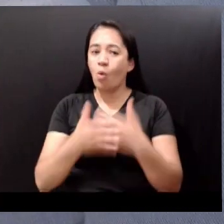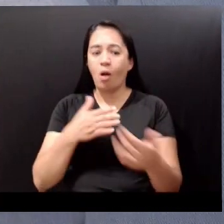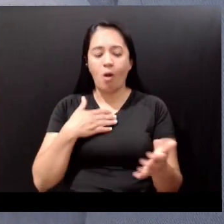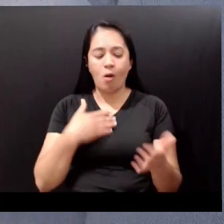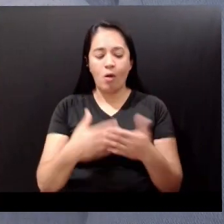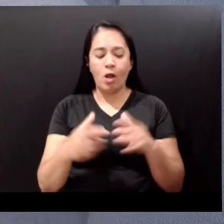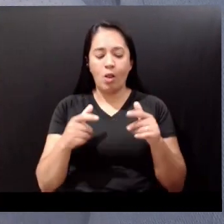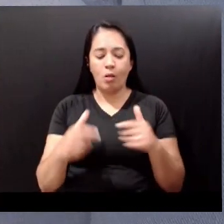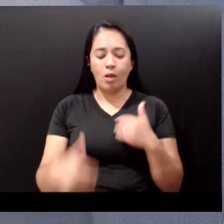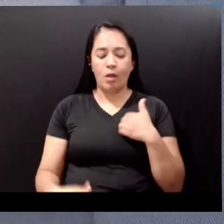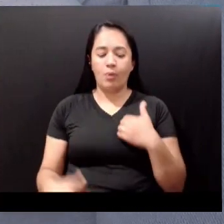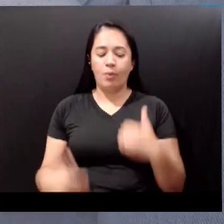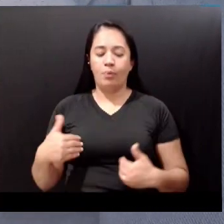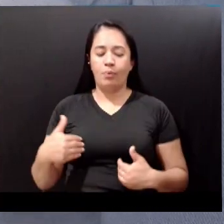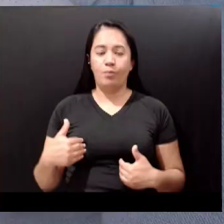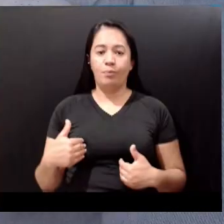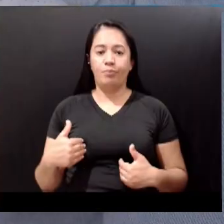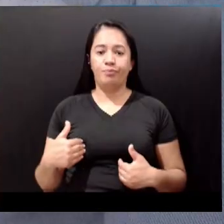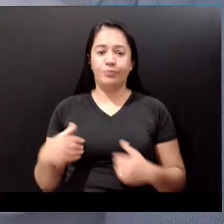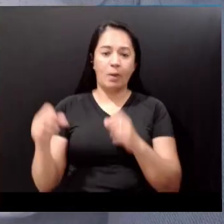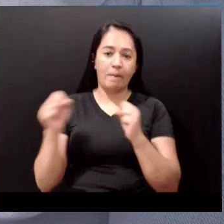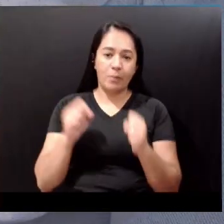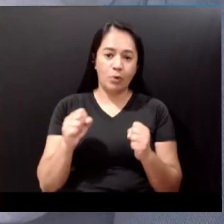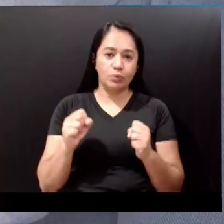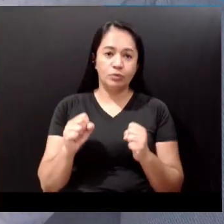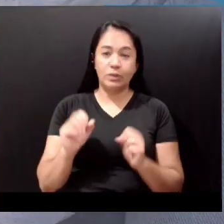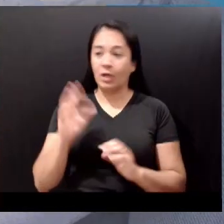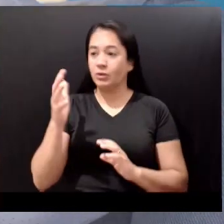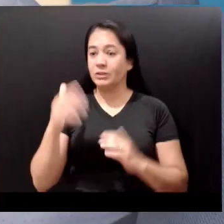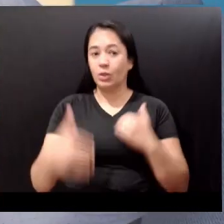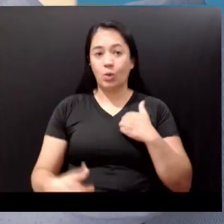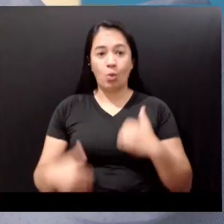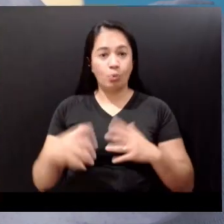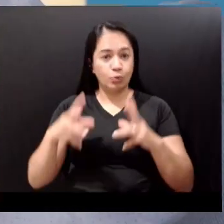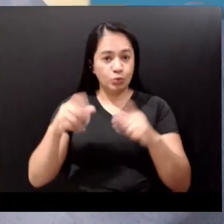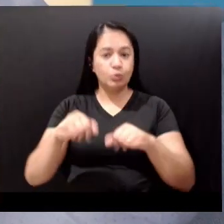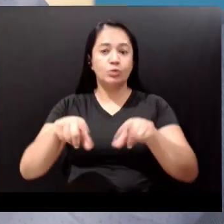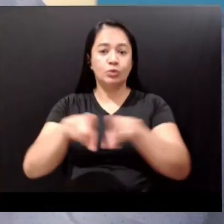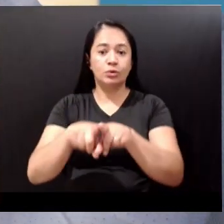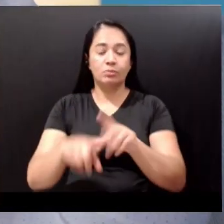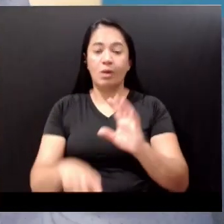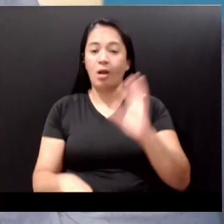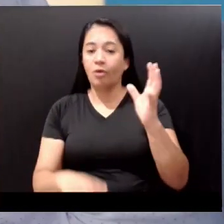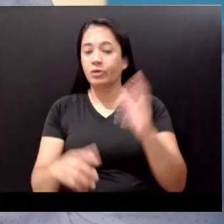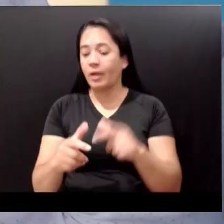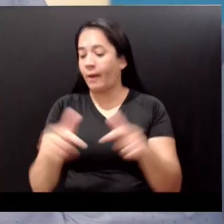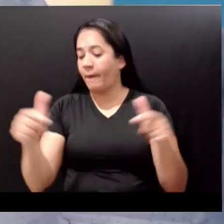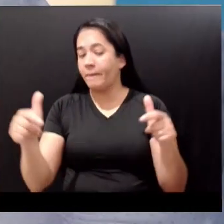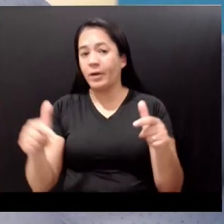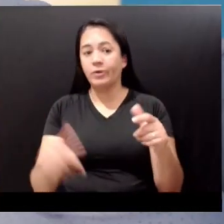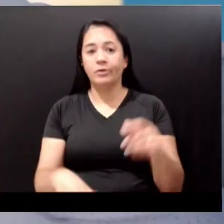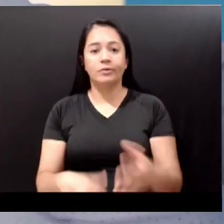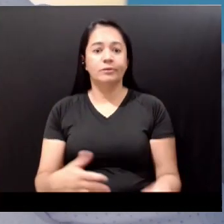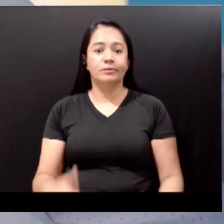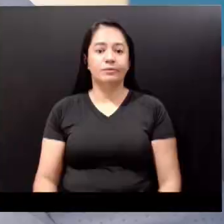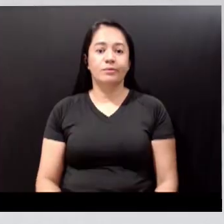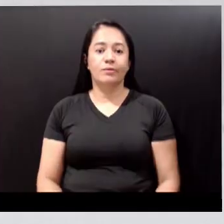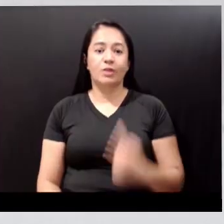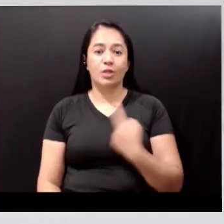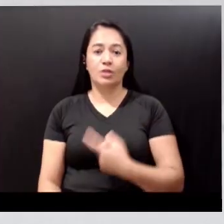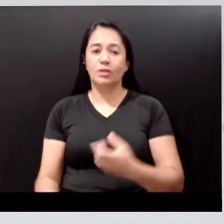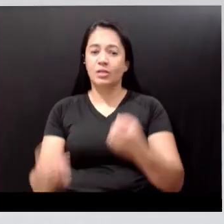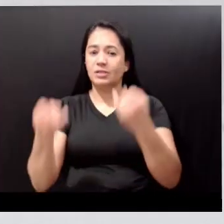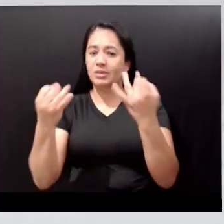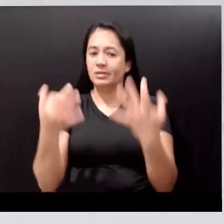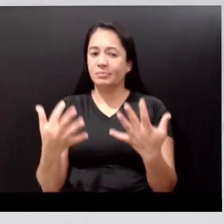em qualquer lugar do corpo e pode acontecer no corpo todo. E ela acontece na maioria dos dias. Para a